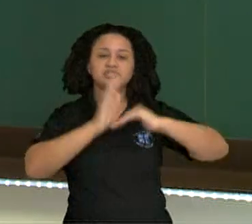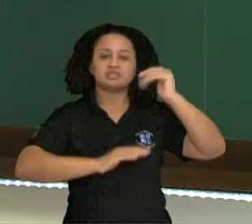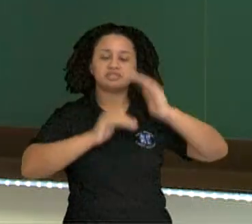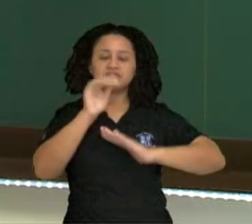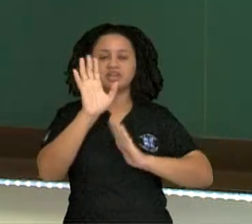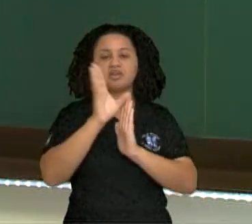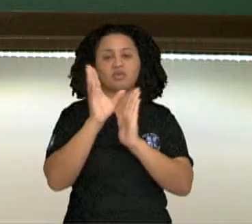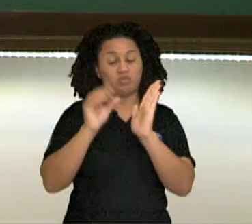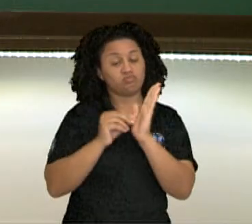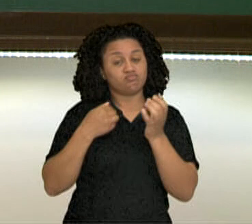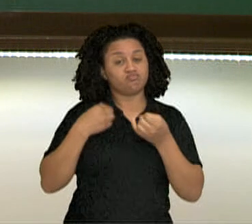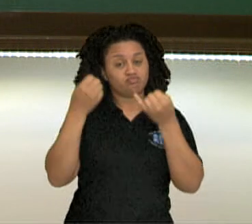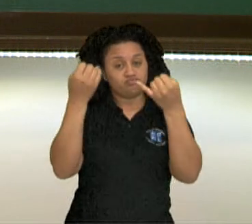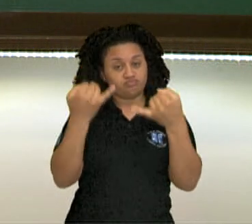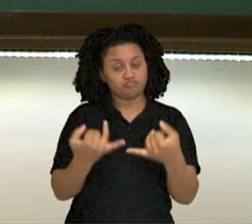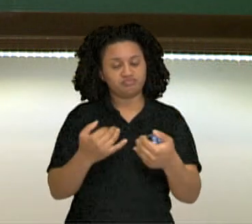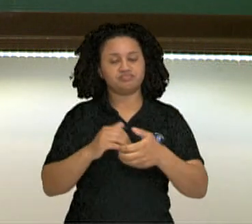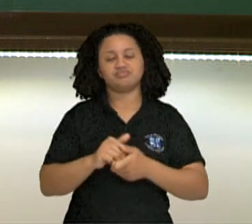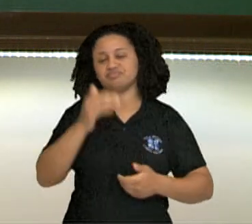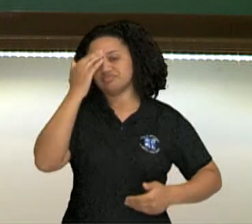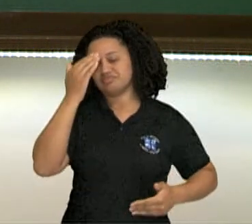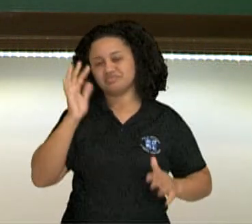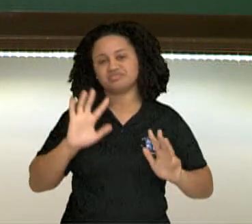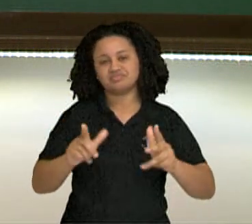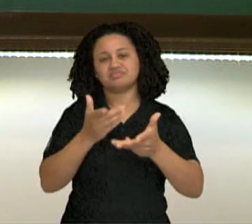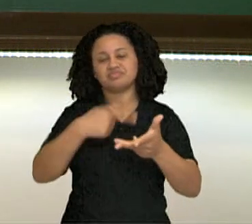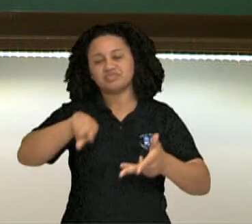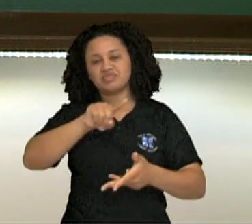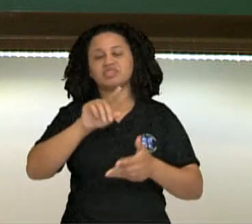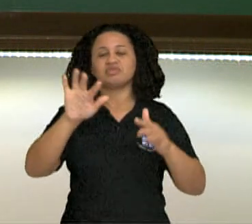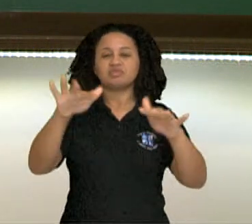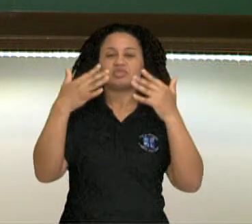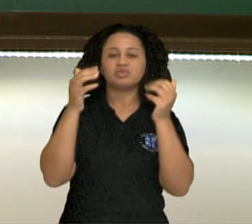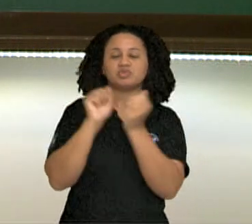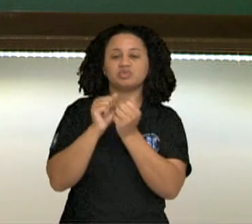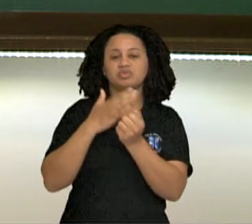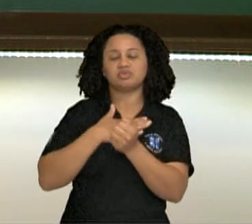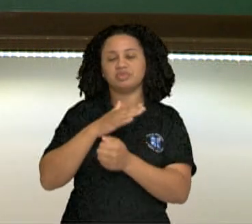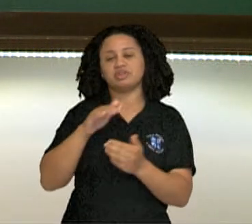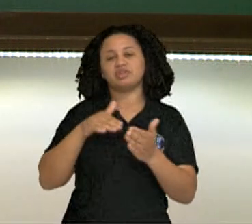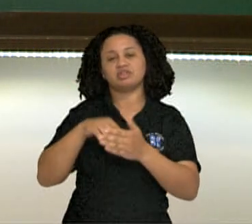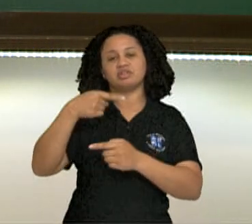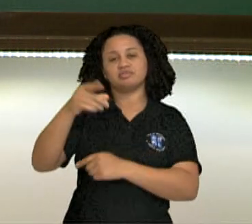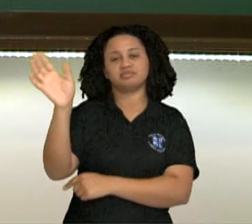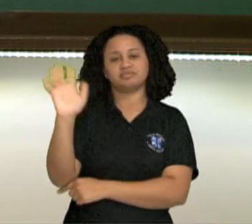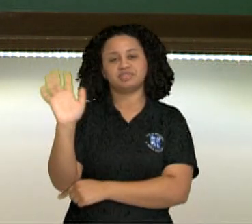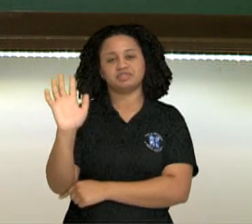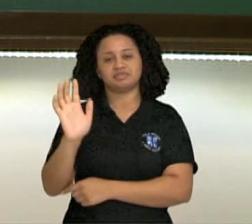contenido trabajado. Muchas gracias, chico, por tu atención y hasta luego.